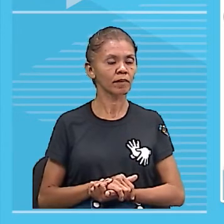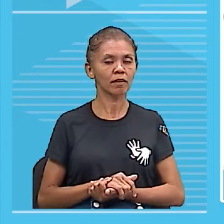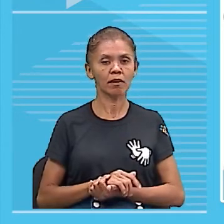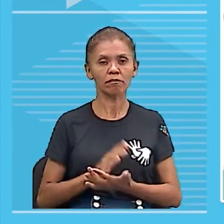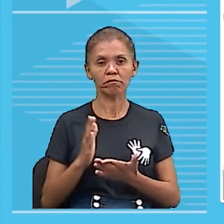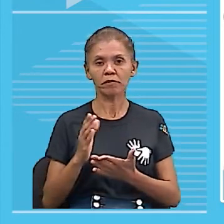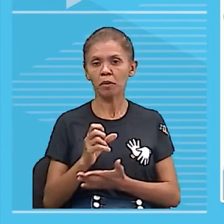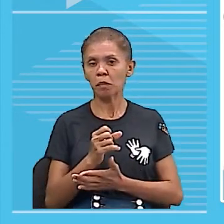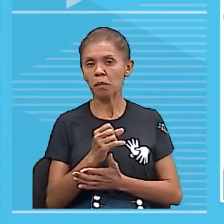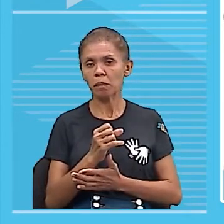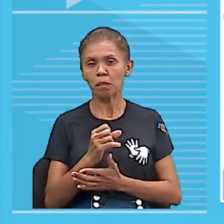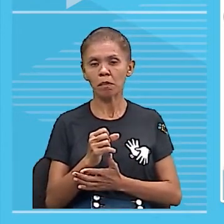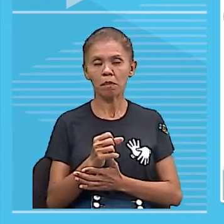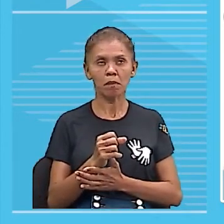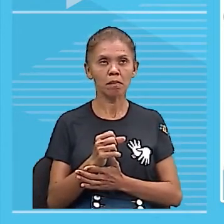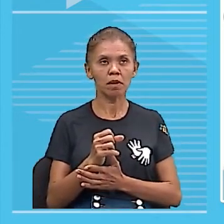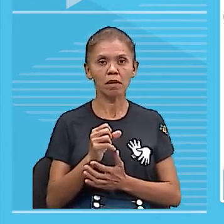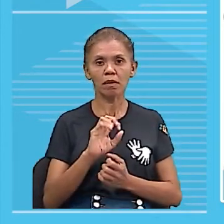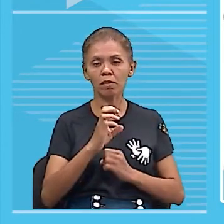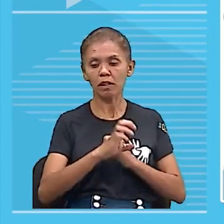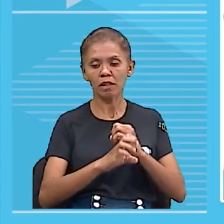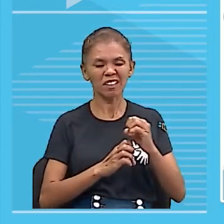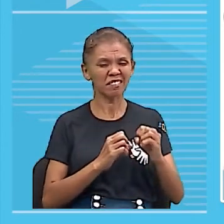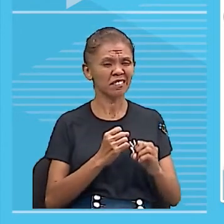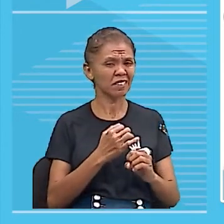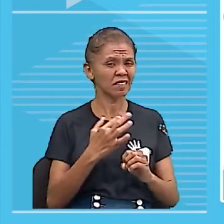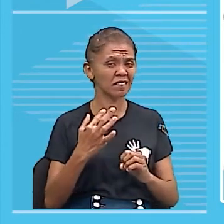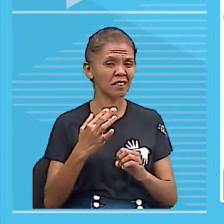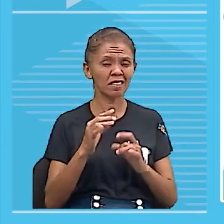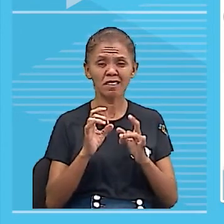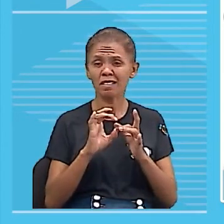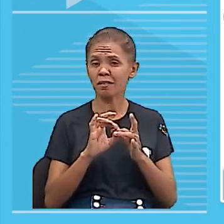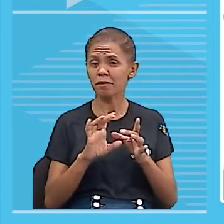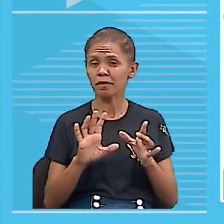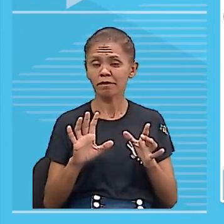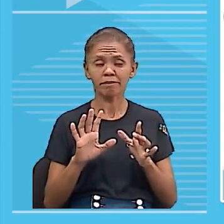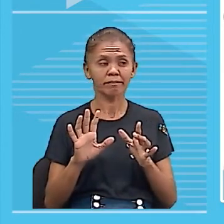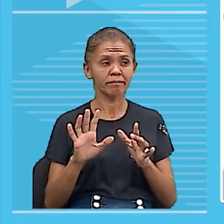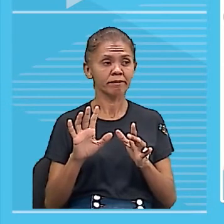elétrons LED partículas elétricas porém